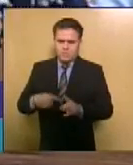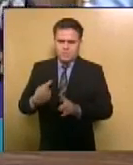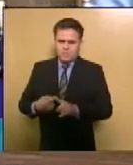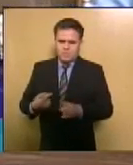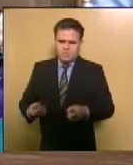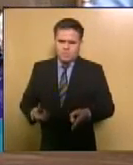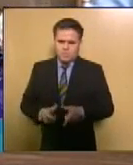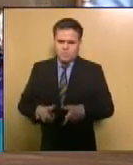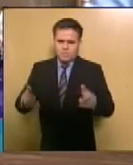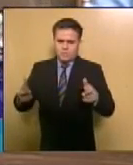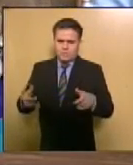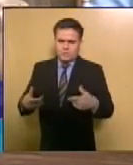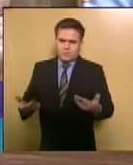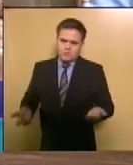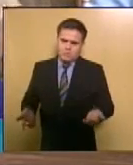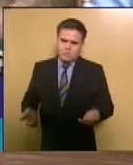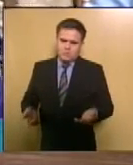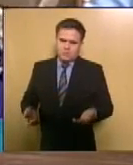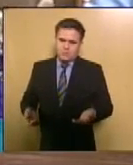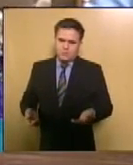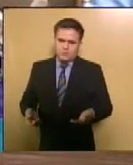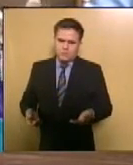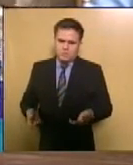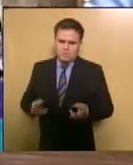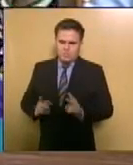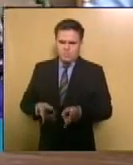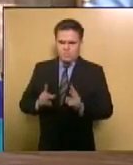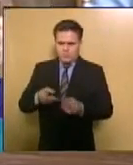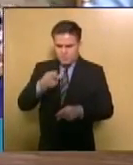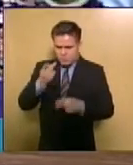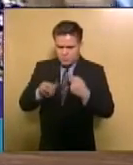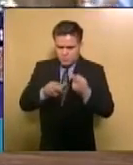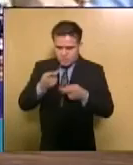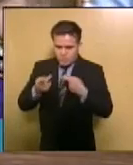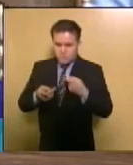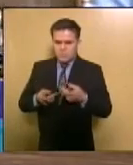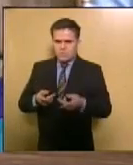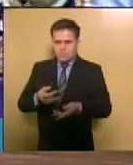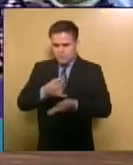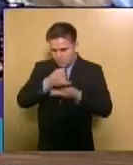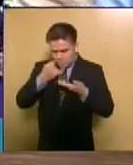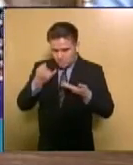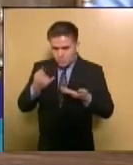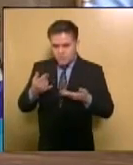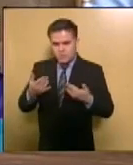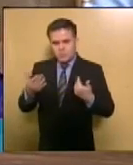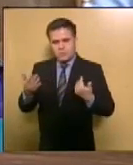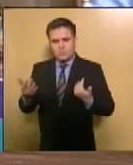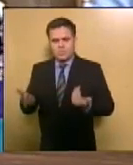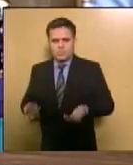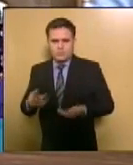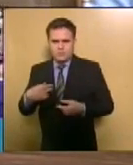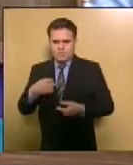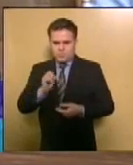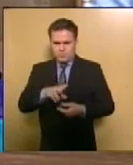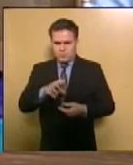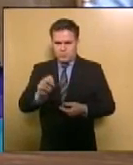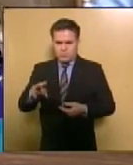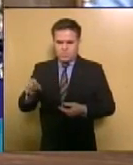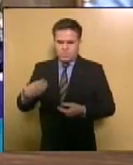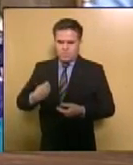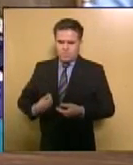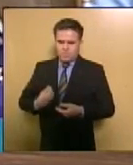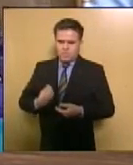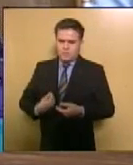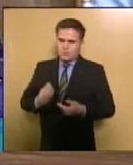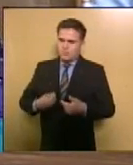crescimento de homicídio empiricamente eu falava é a questão da droga a questão da droga porque o que eu vivenciava o que eu vivia mas